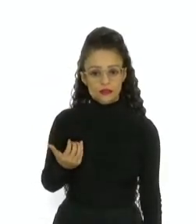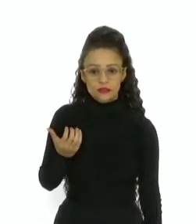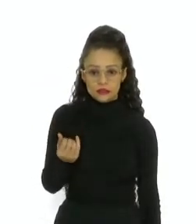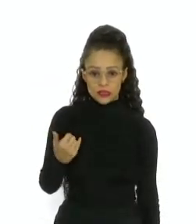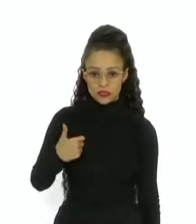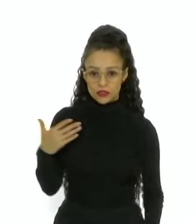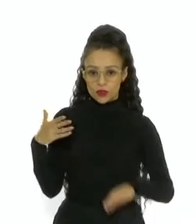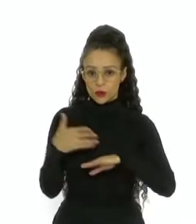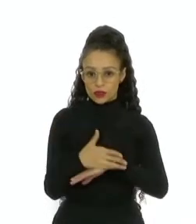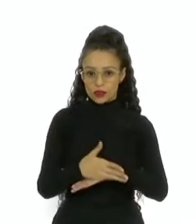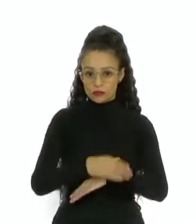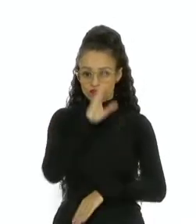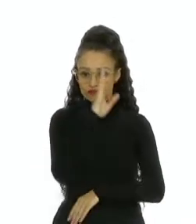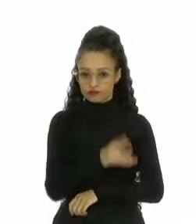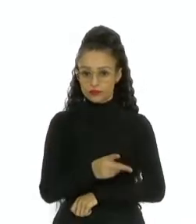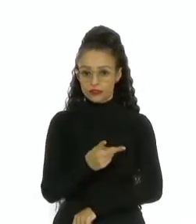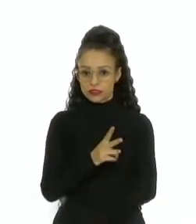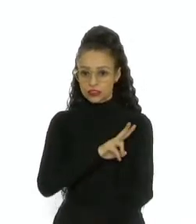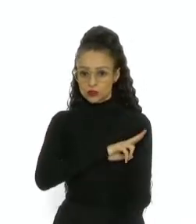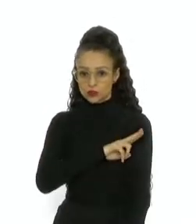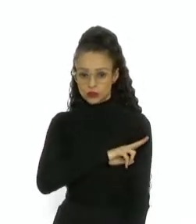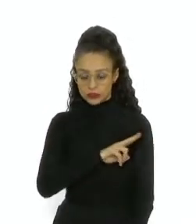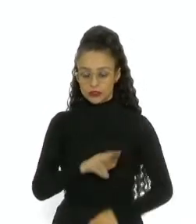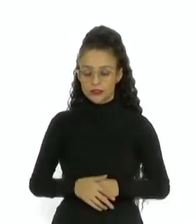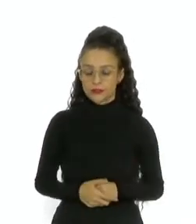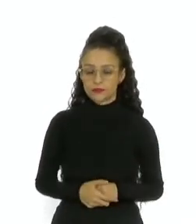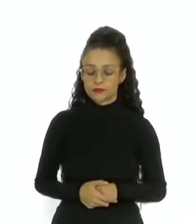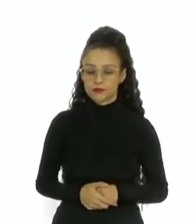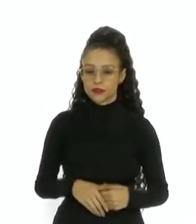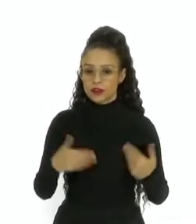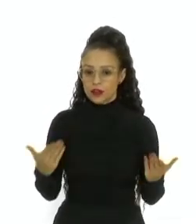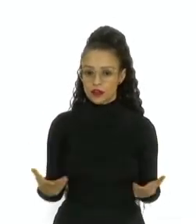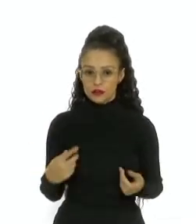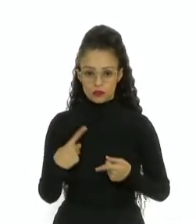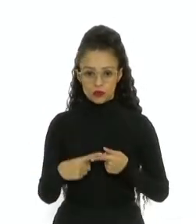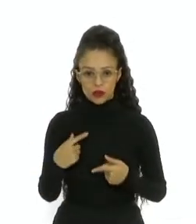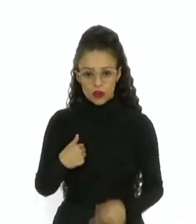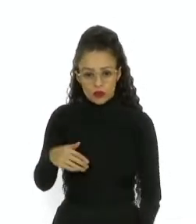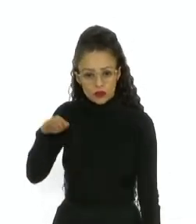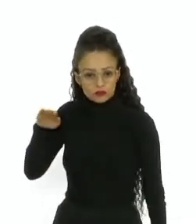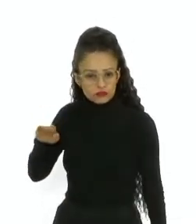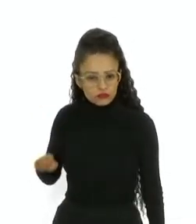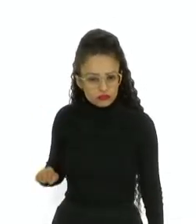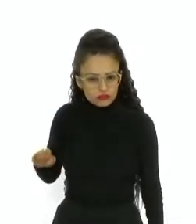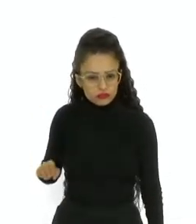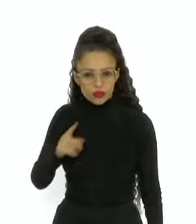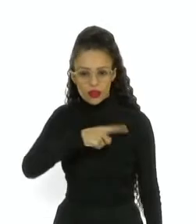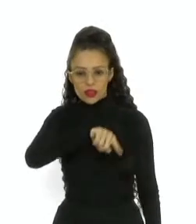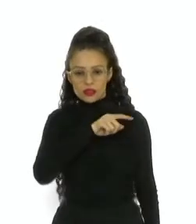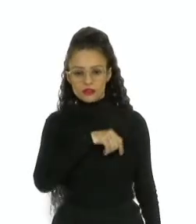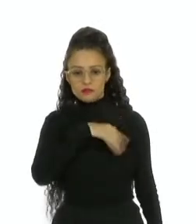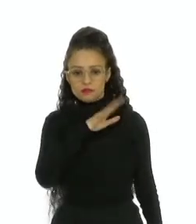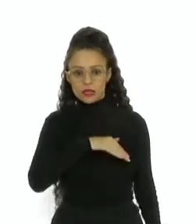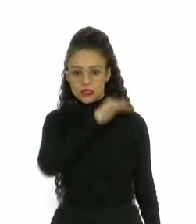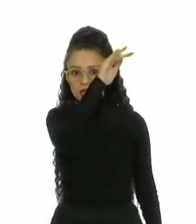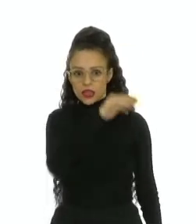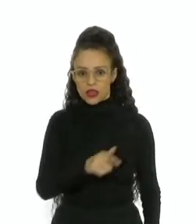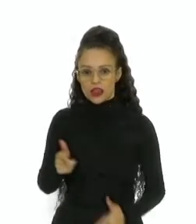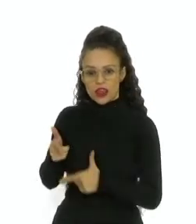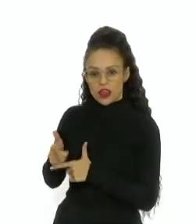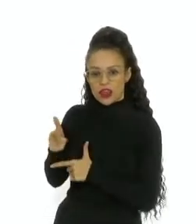entrei, diretamente na segunda série primária. E porque era pequeno, os mais velhos debochavam de